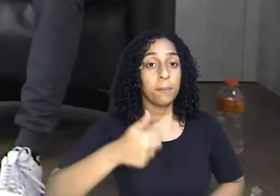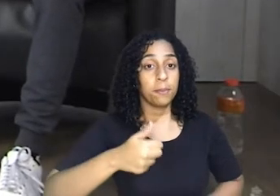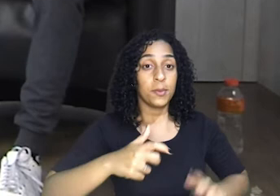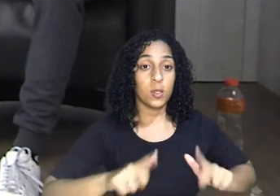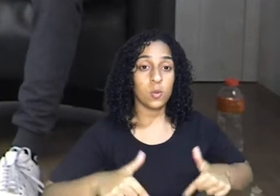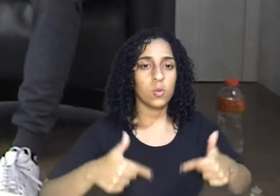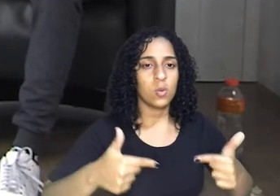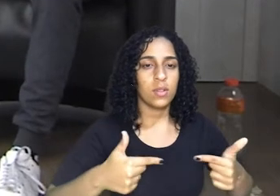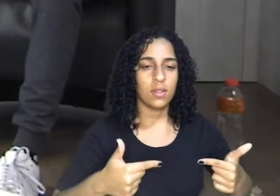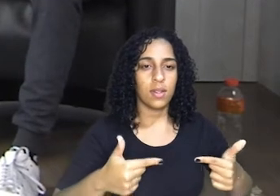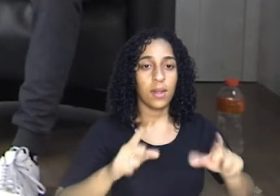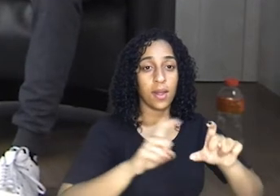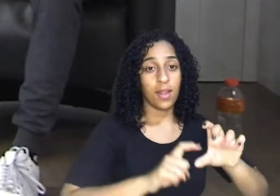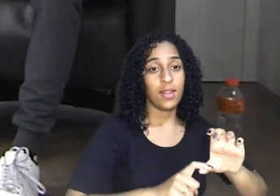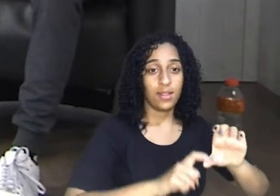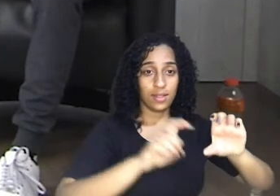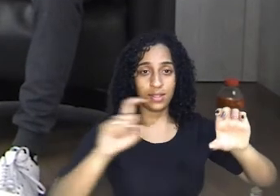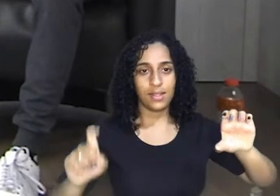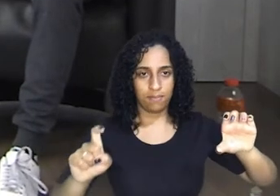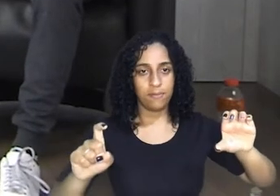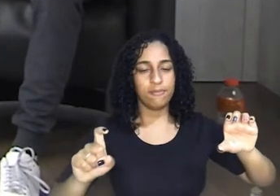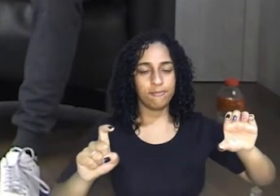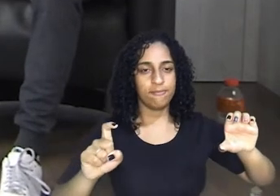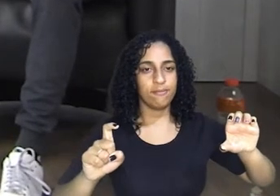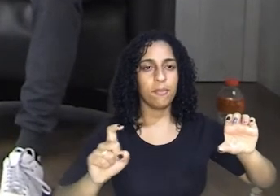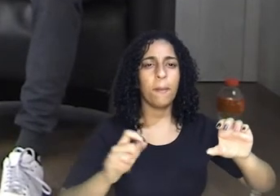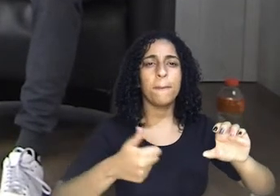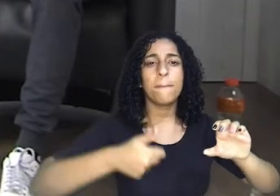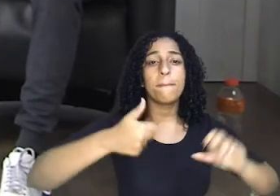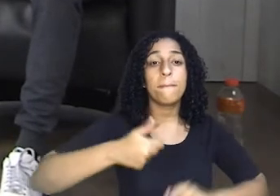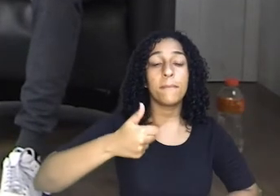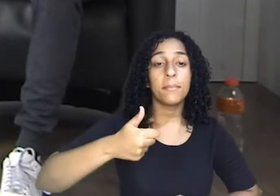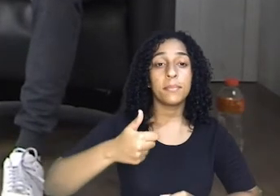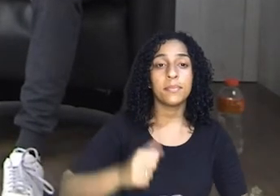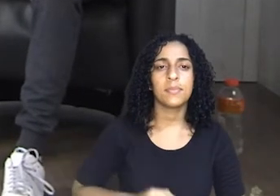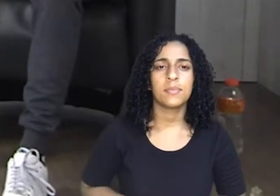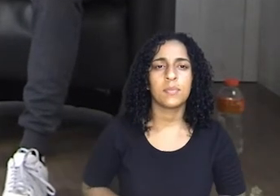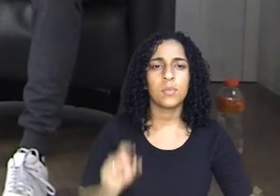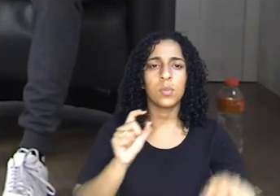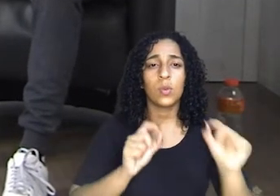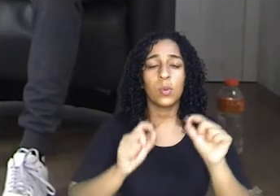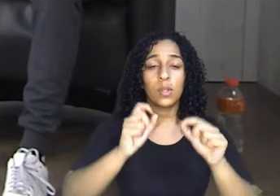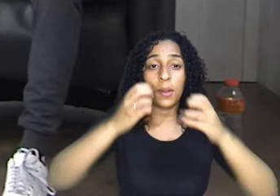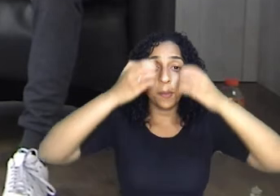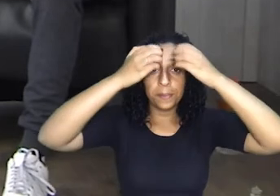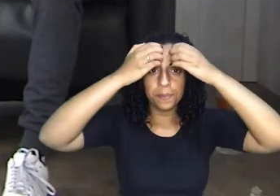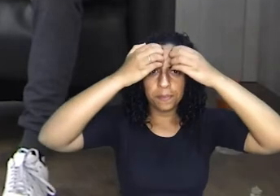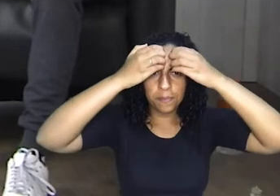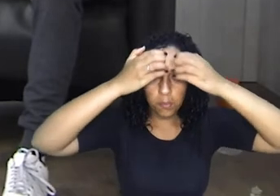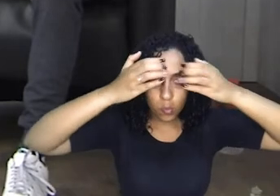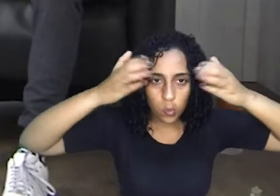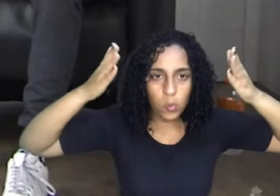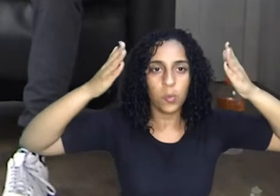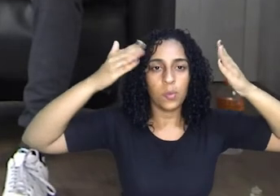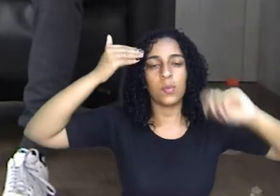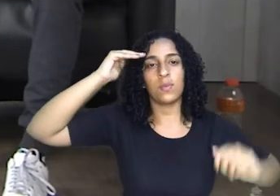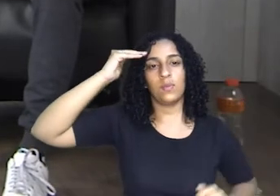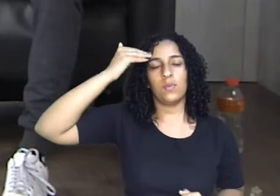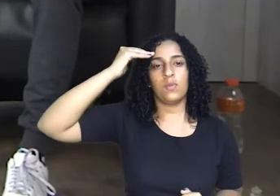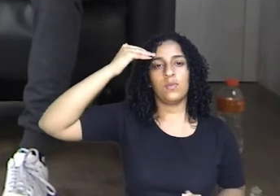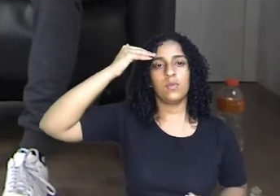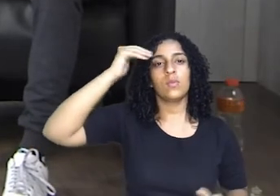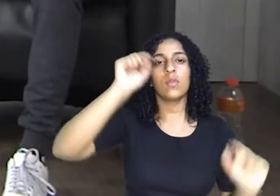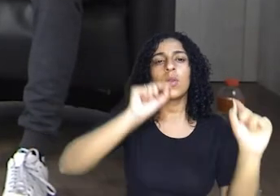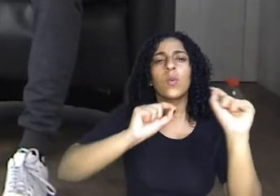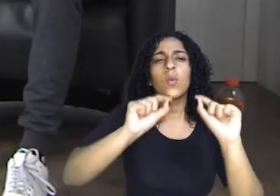lutar por independência independências na verdade a e tem que fazer é compreender né